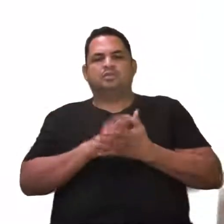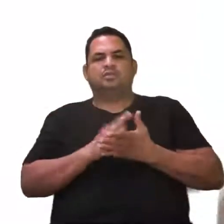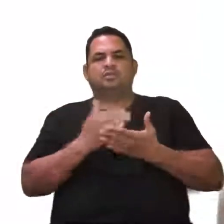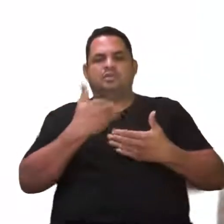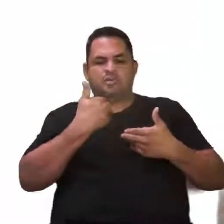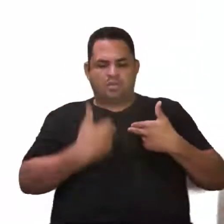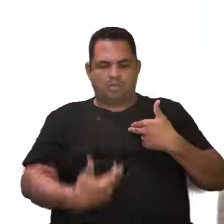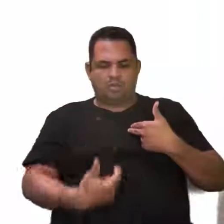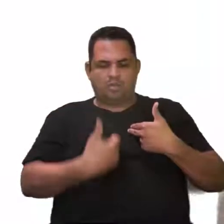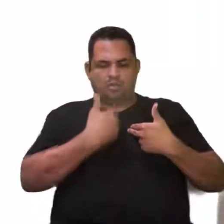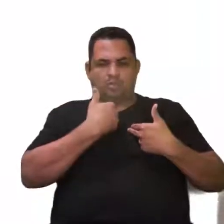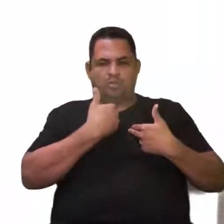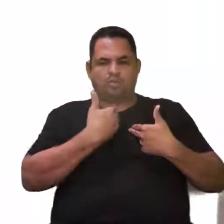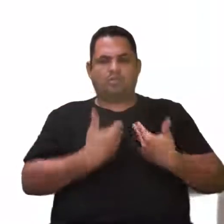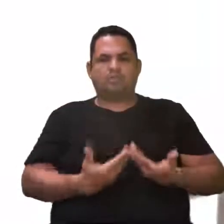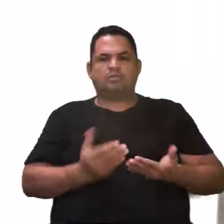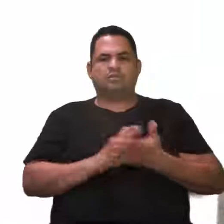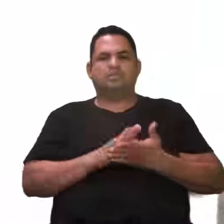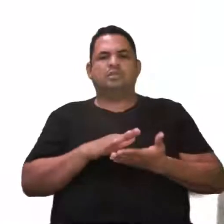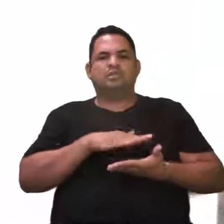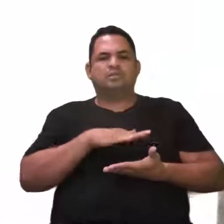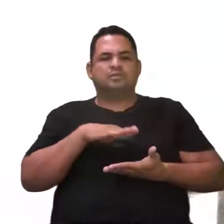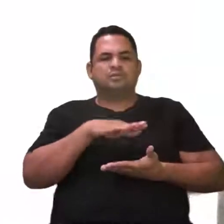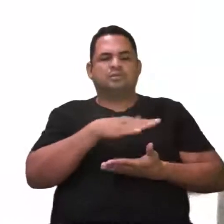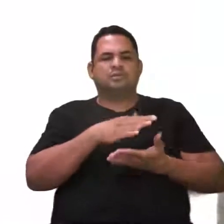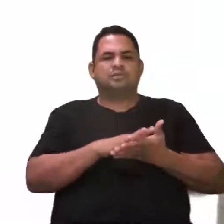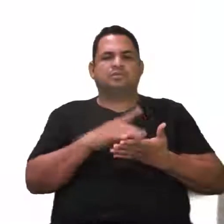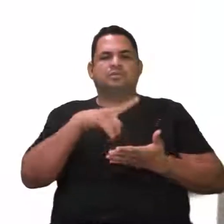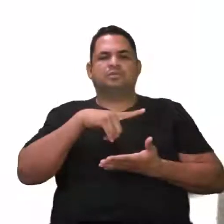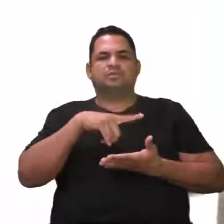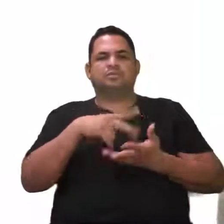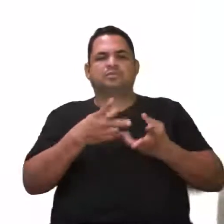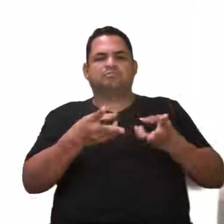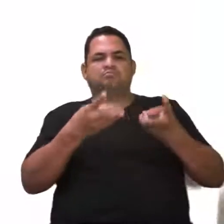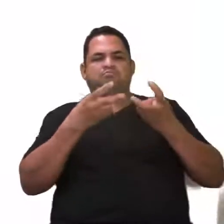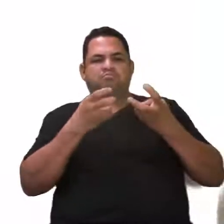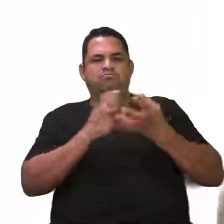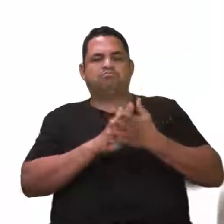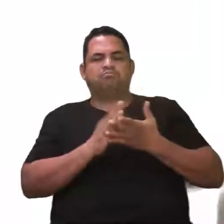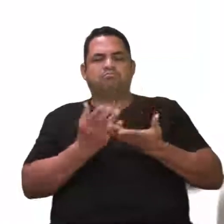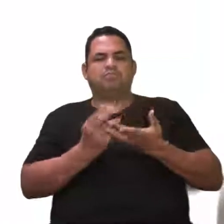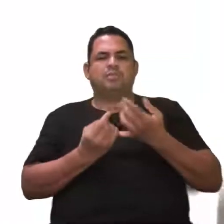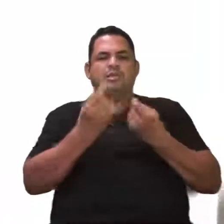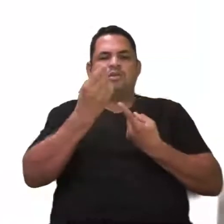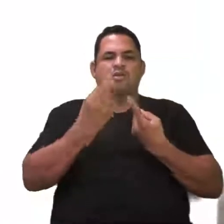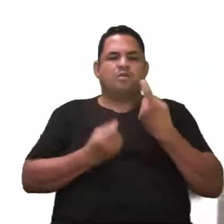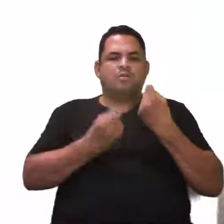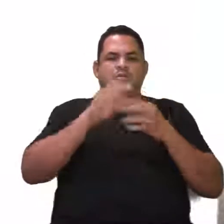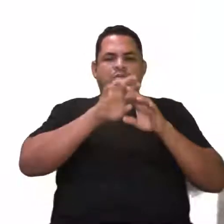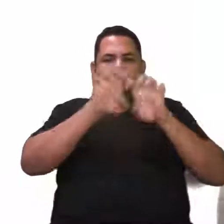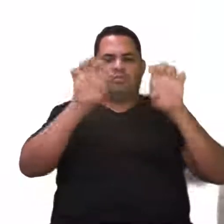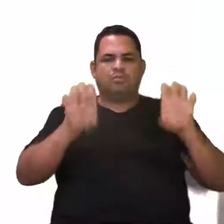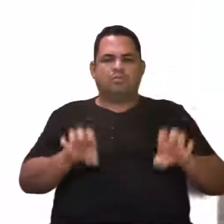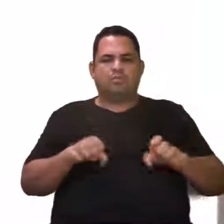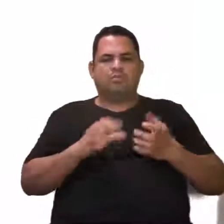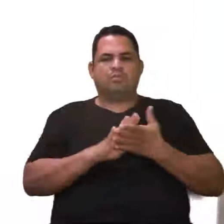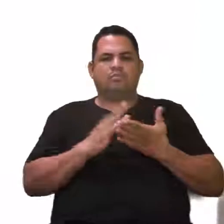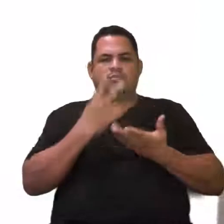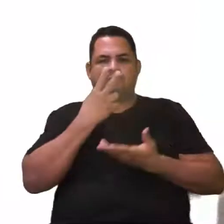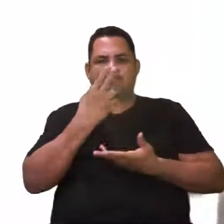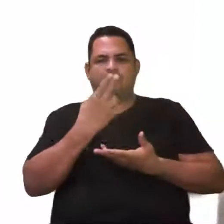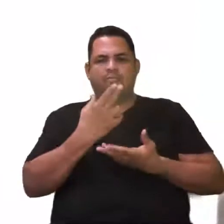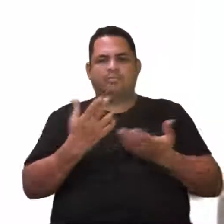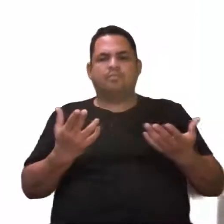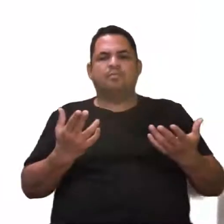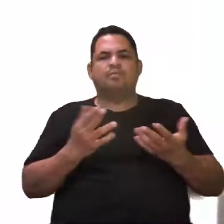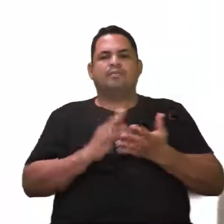abre lá, ou então acompanha o desenvolvimento deles, você percebe algumas estruturas que